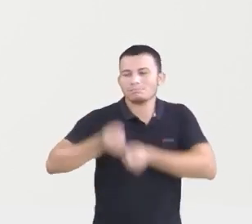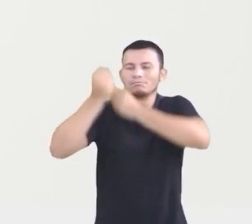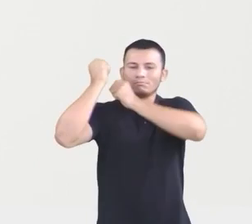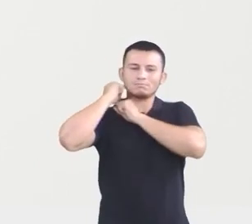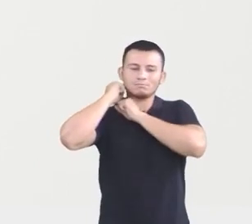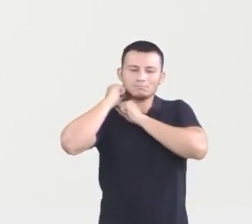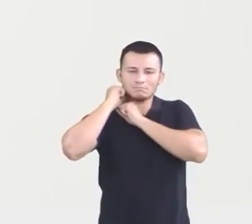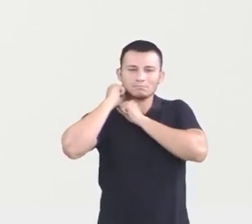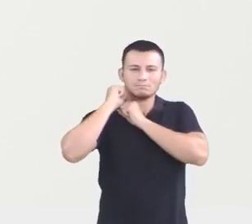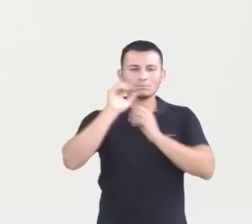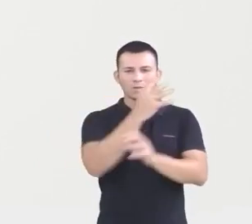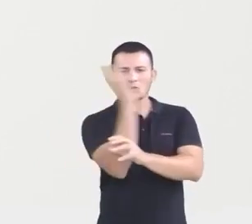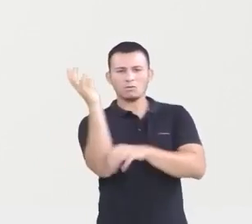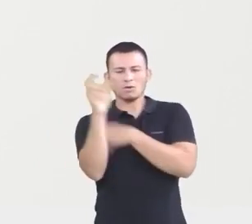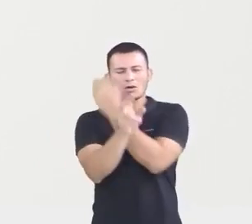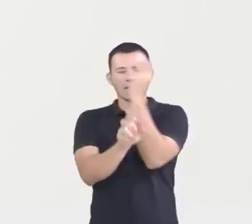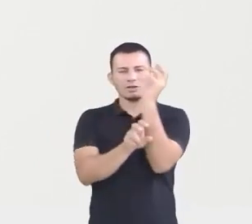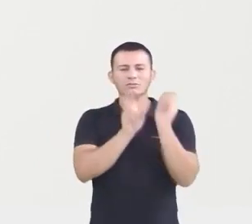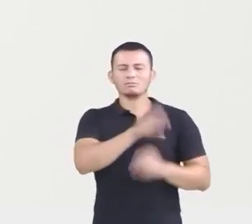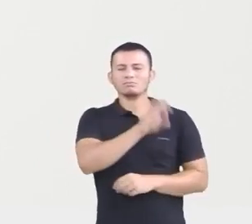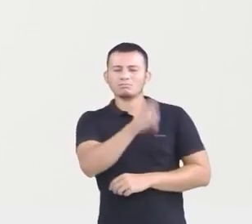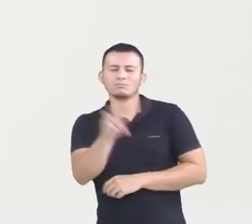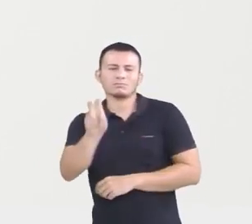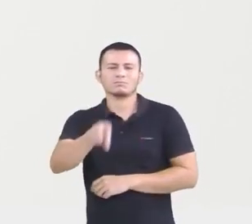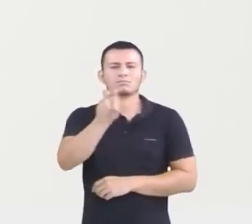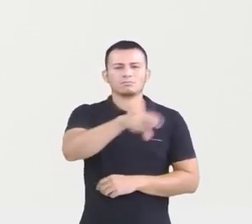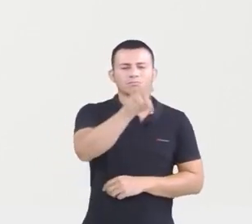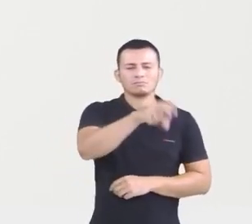fora. Como era muito esperto, não